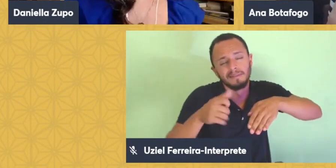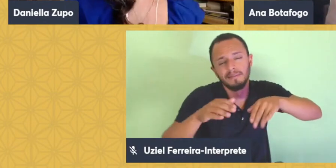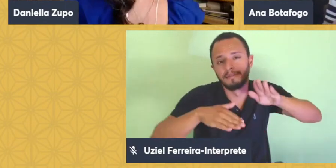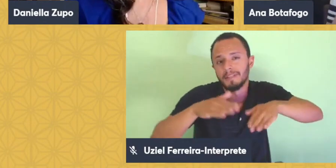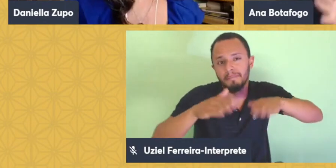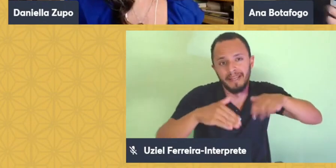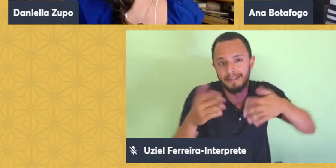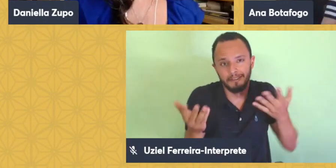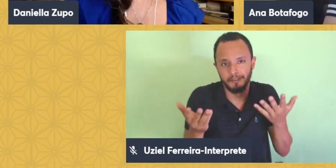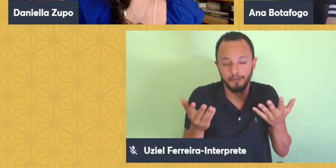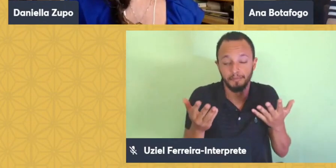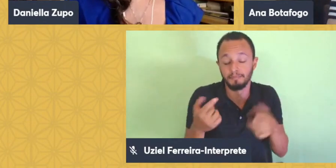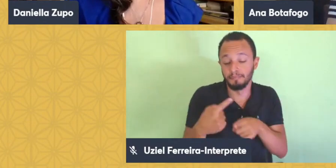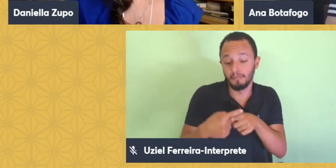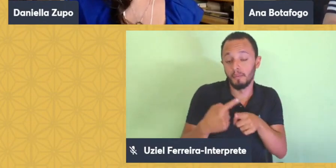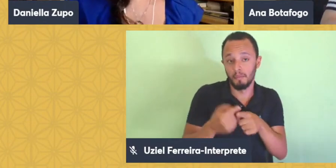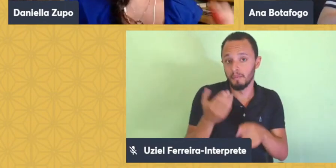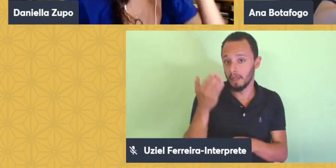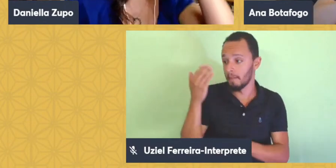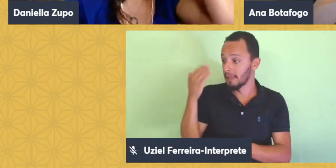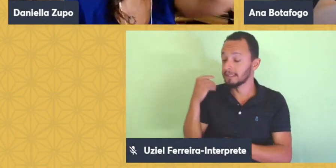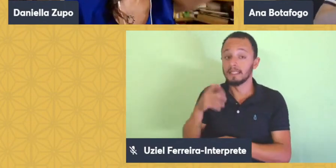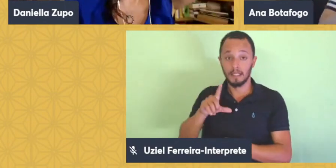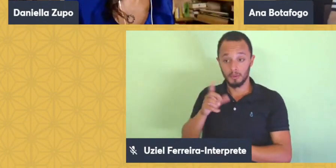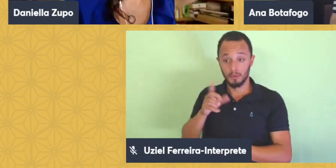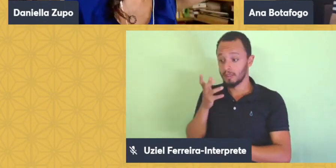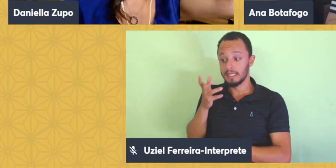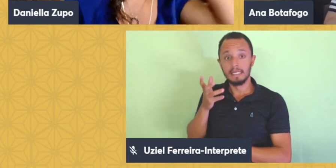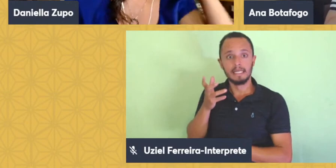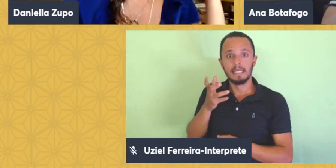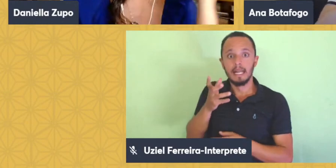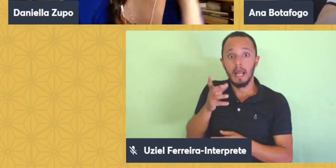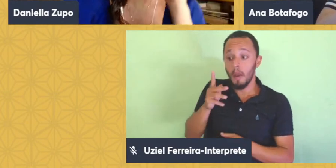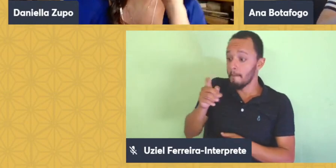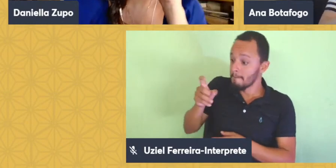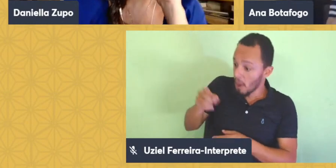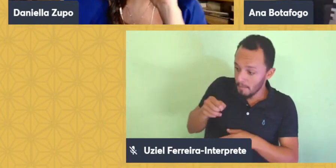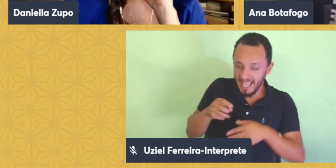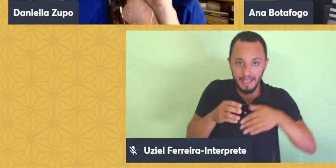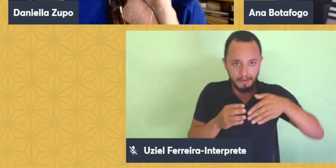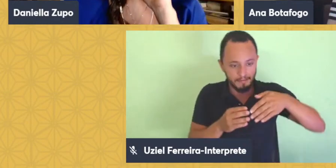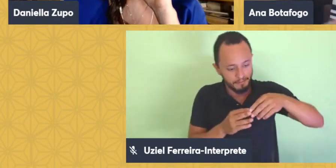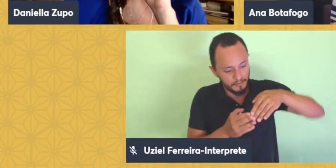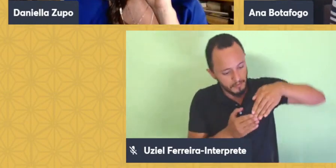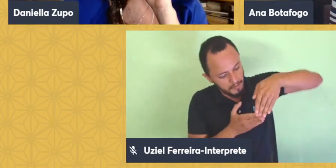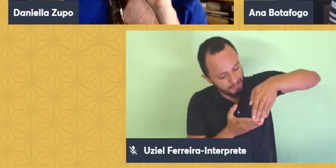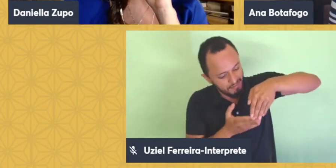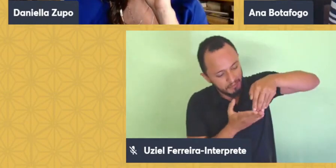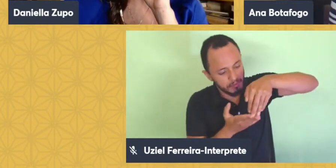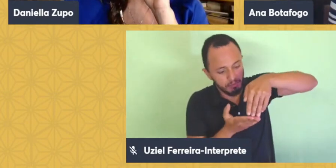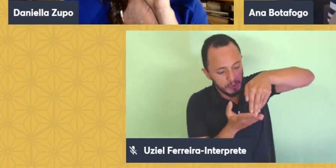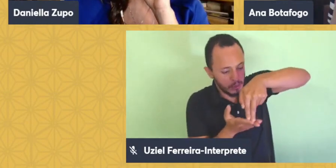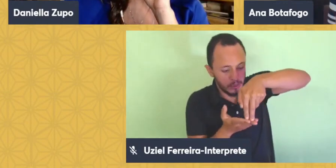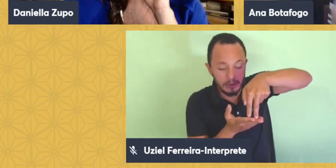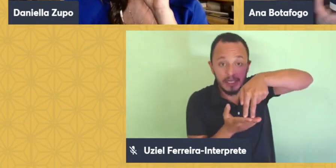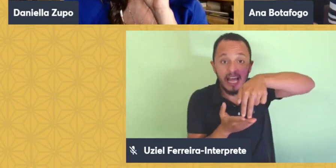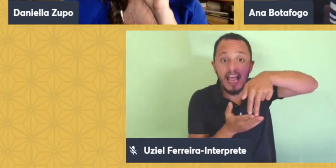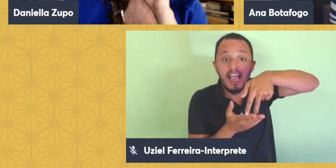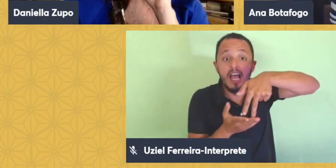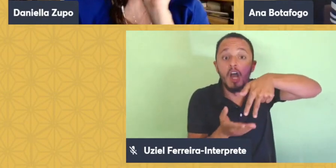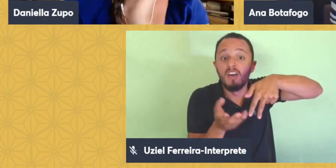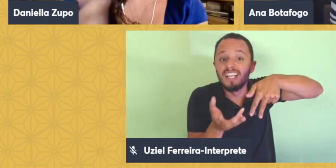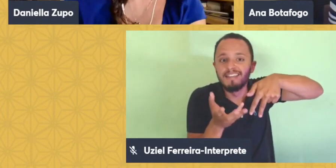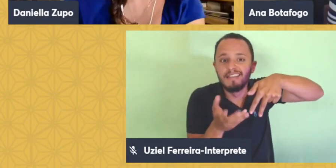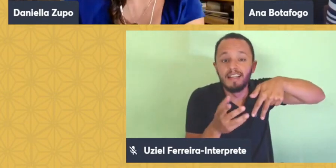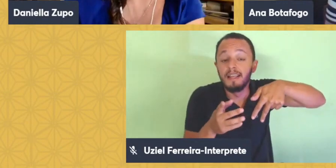muito Eu por exemplo numa época queria também que meu pé ferir-se para ele ficar grosso e eu nunca mais precisasse usar